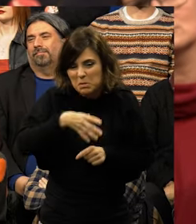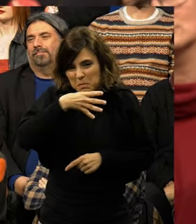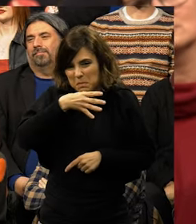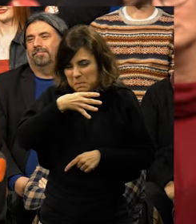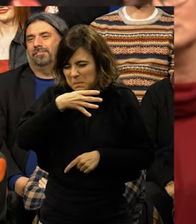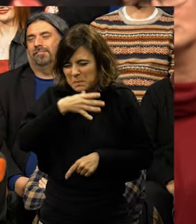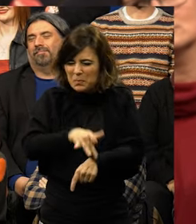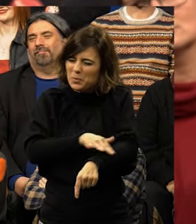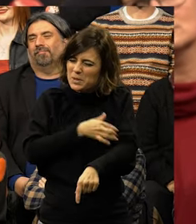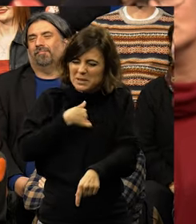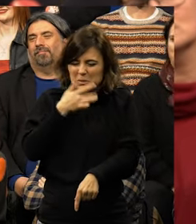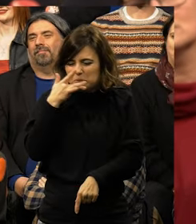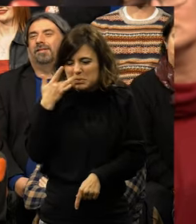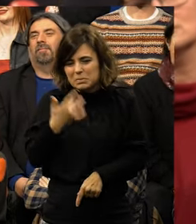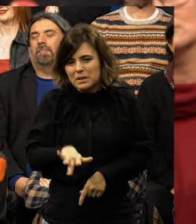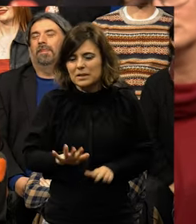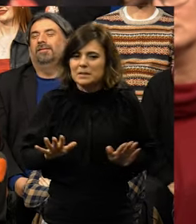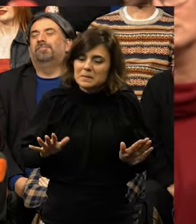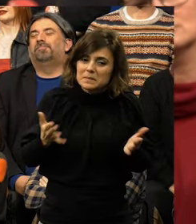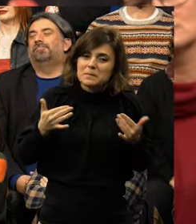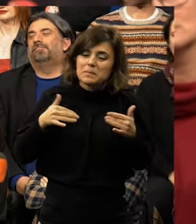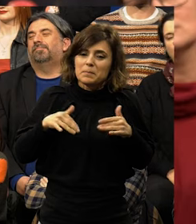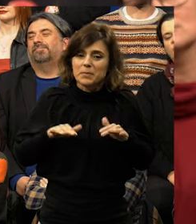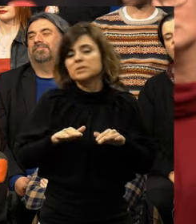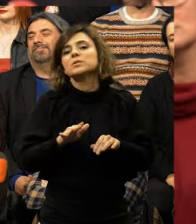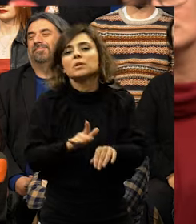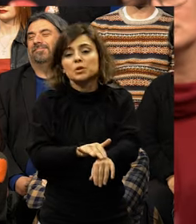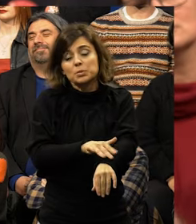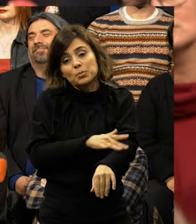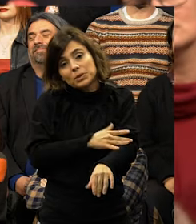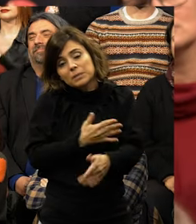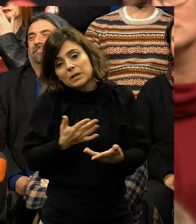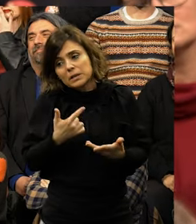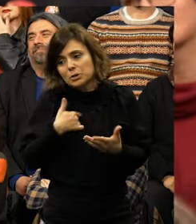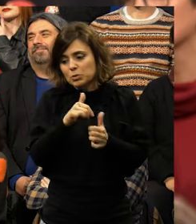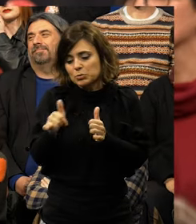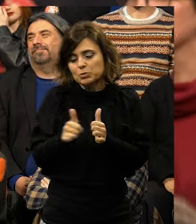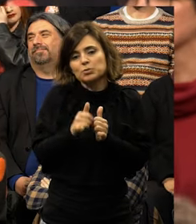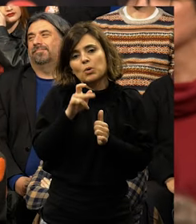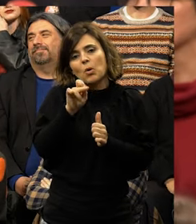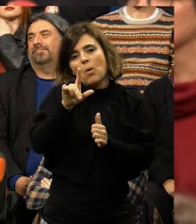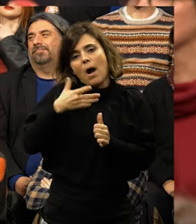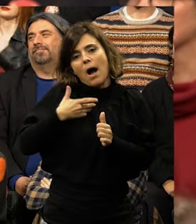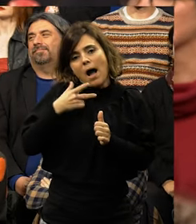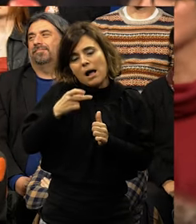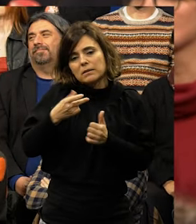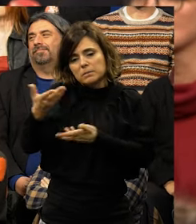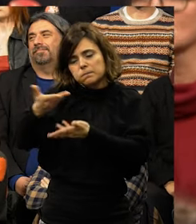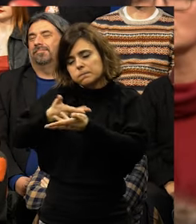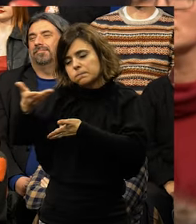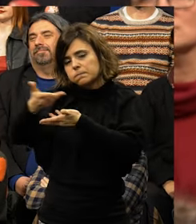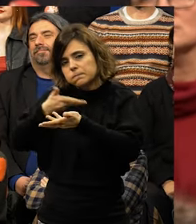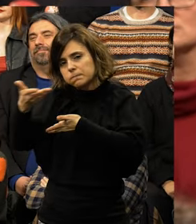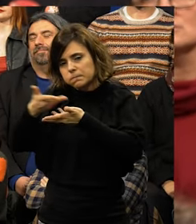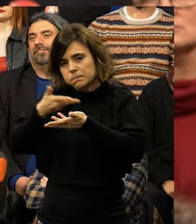poesia não sei porque é que me ponho nestas coisas mas este poema é assim eu e Alda trocamos eu e Alda Sousa trocamos muita informação